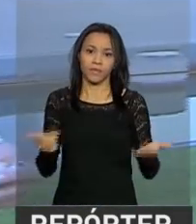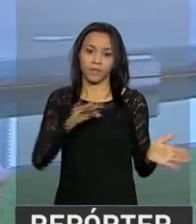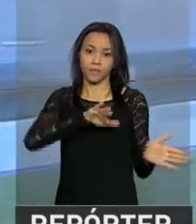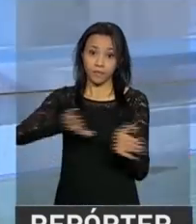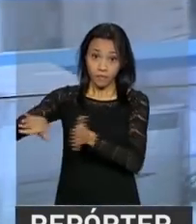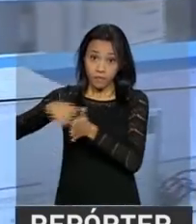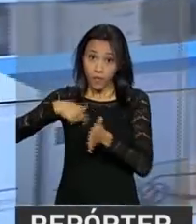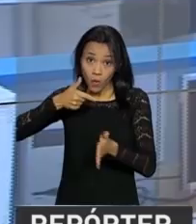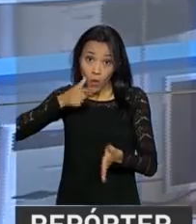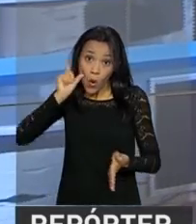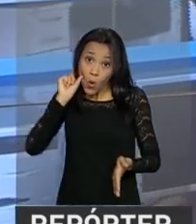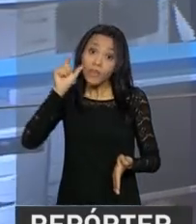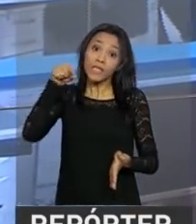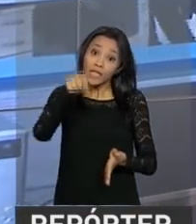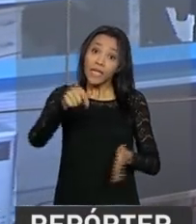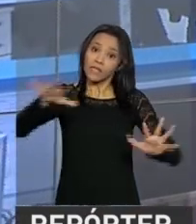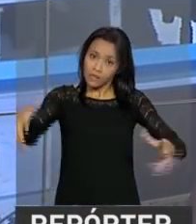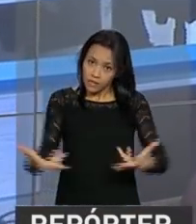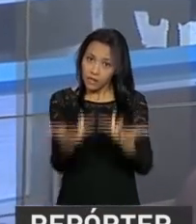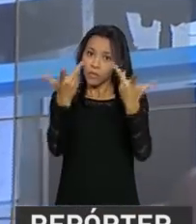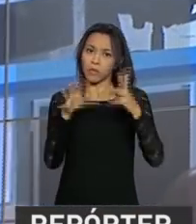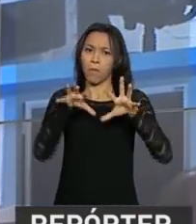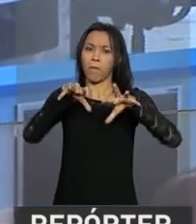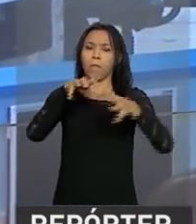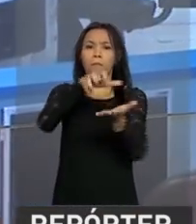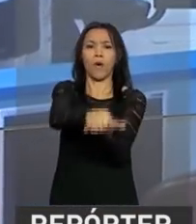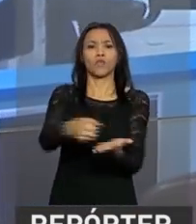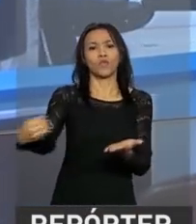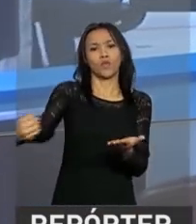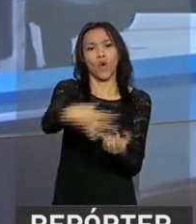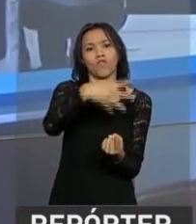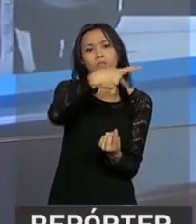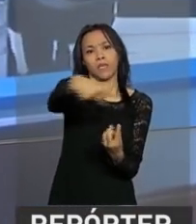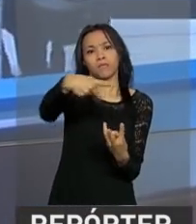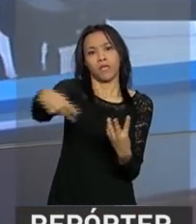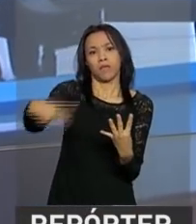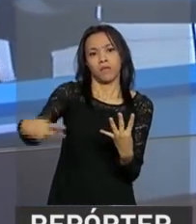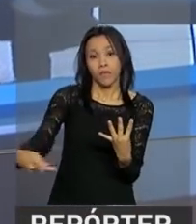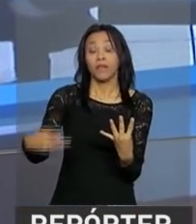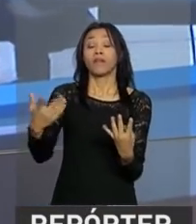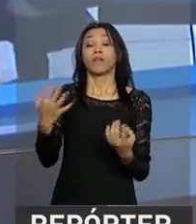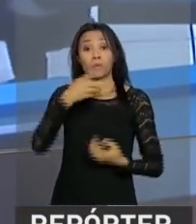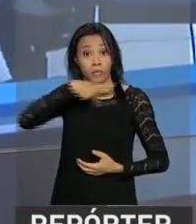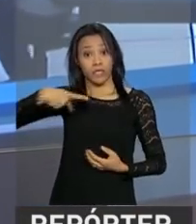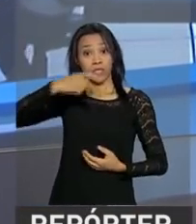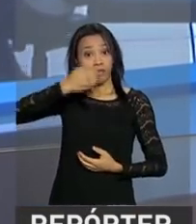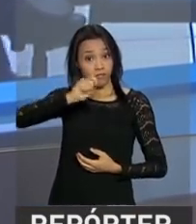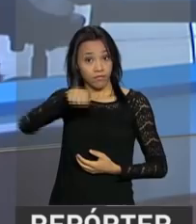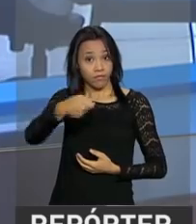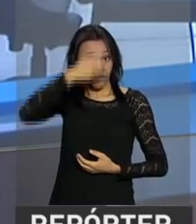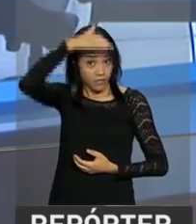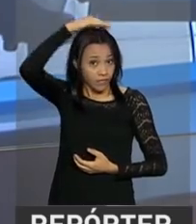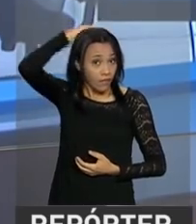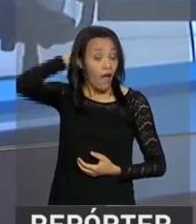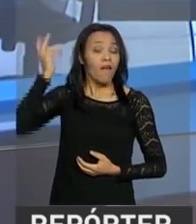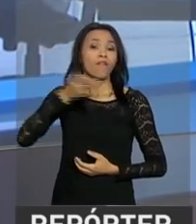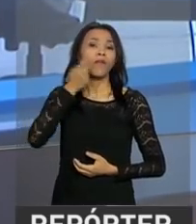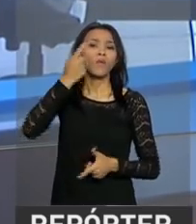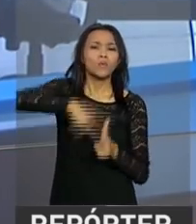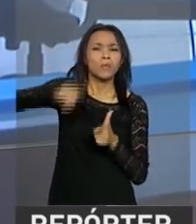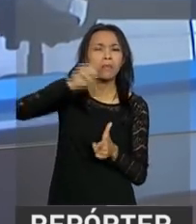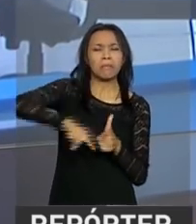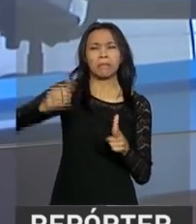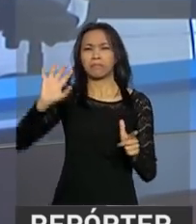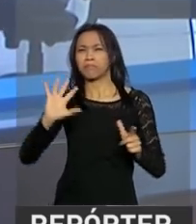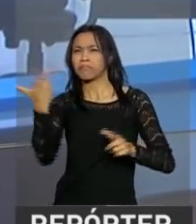E ontem, nessa cerimônia de posse desses novos presidentes, o presidente em exercício, Michel Temer, também falou sobre os problemas enfrentados